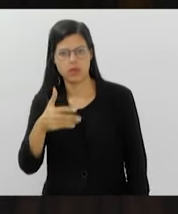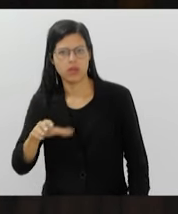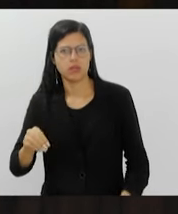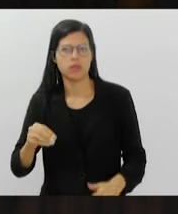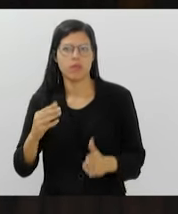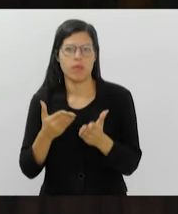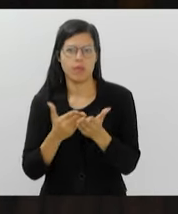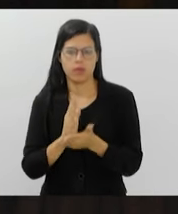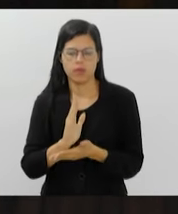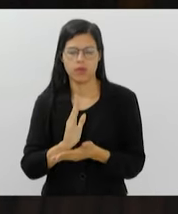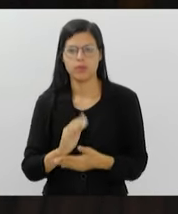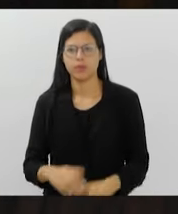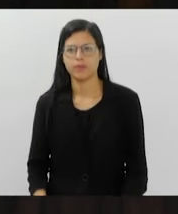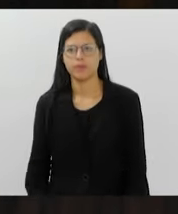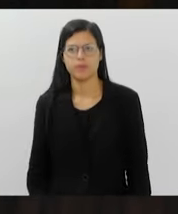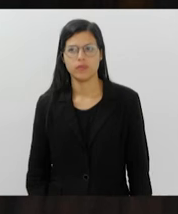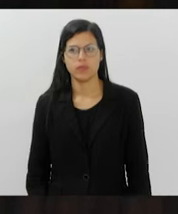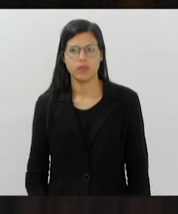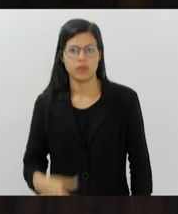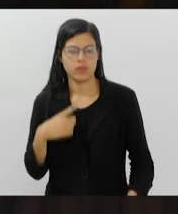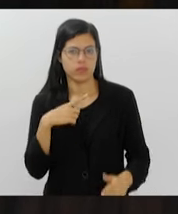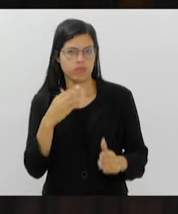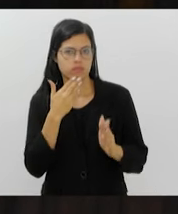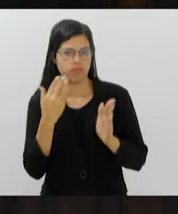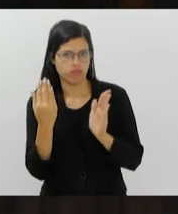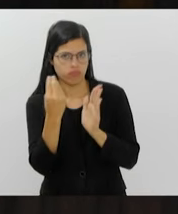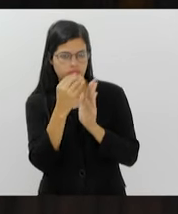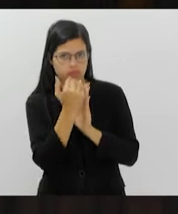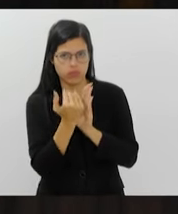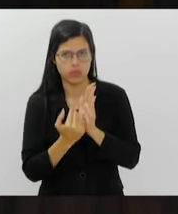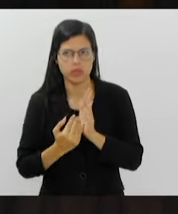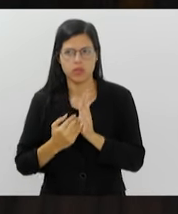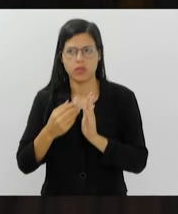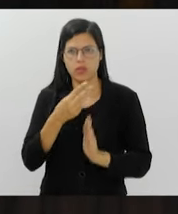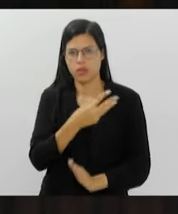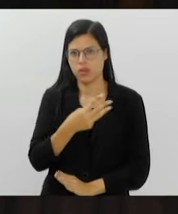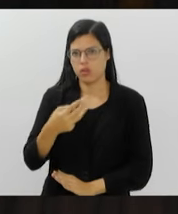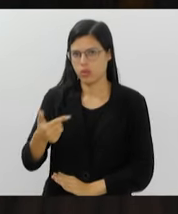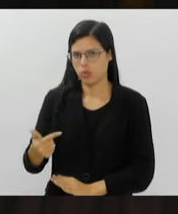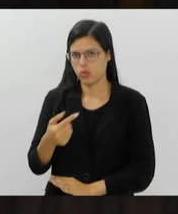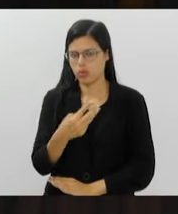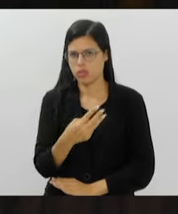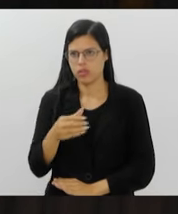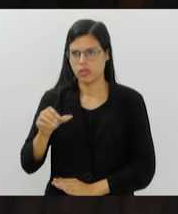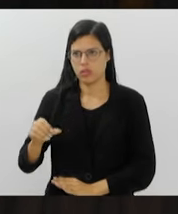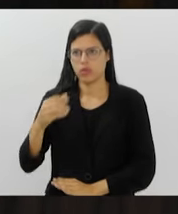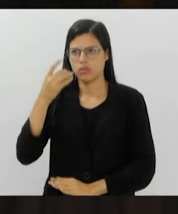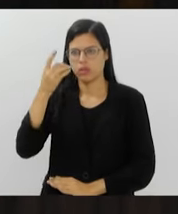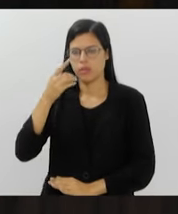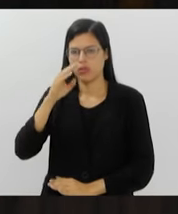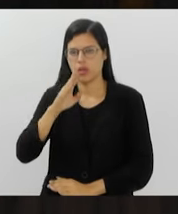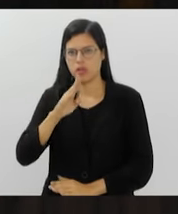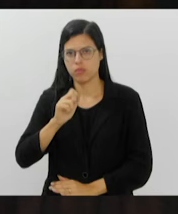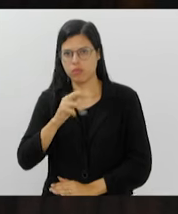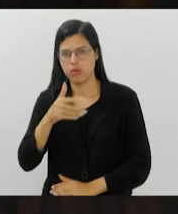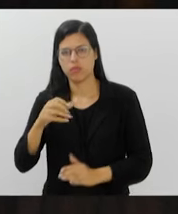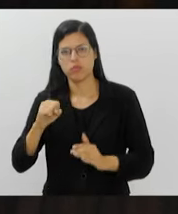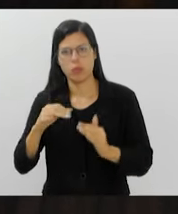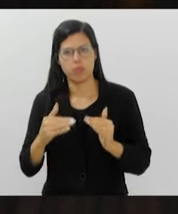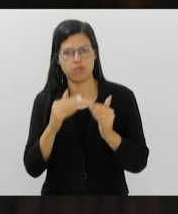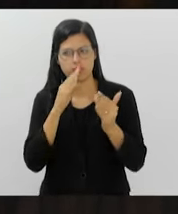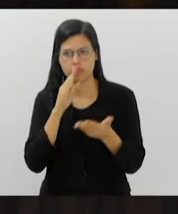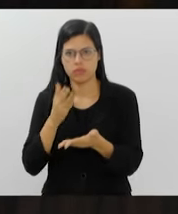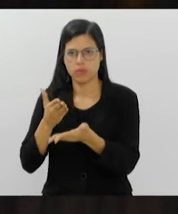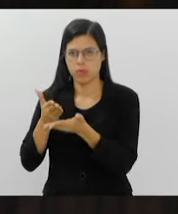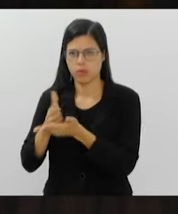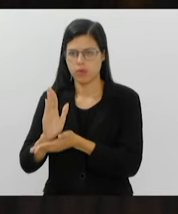estão. Aprovado. Há sobre a mesa requerimento de inclusão na ordem do dia do projeto 3239, do deputado Brazão. Os senhores que aprovam, permaneçam como